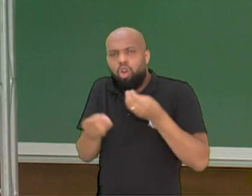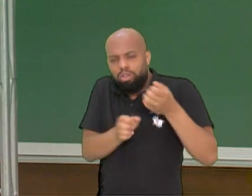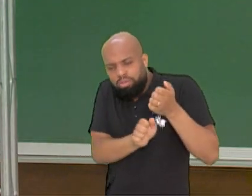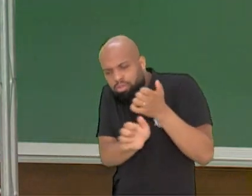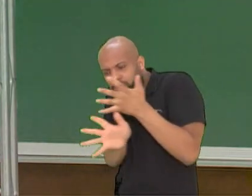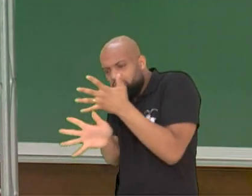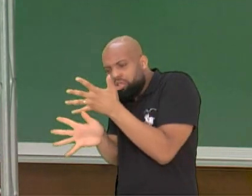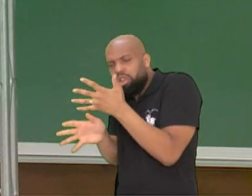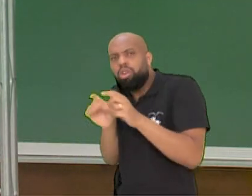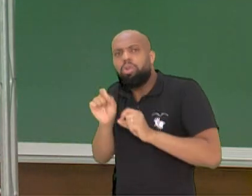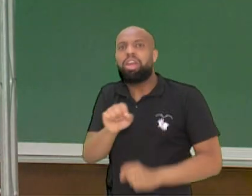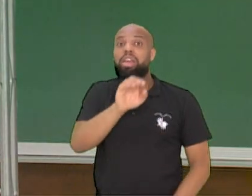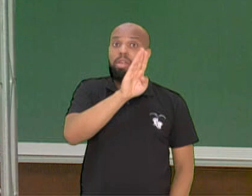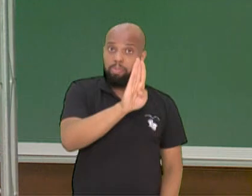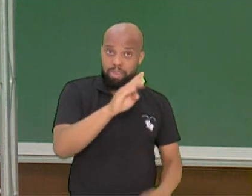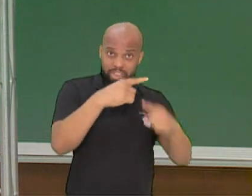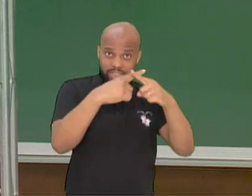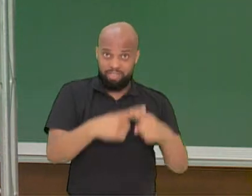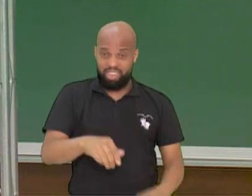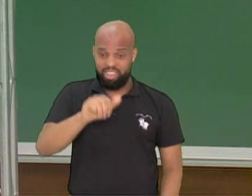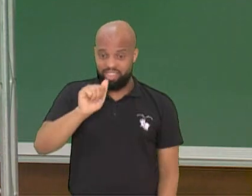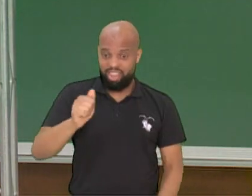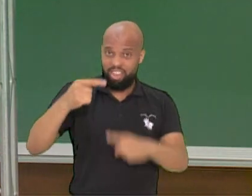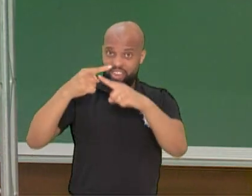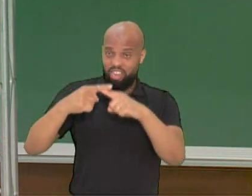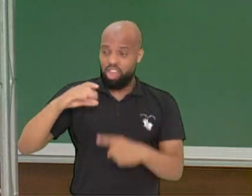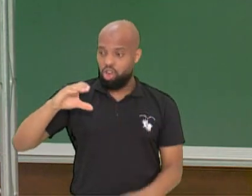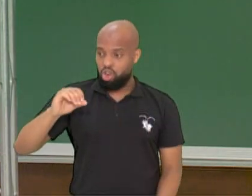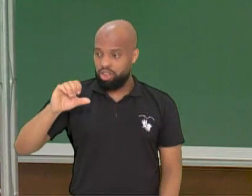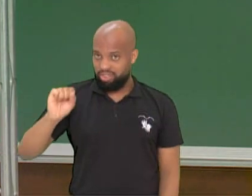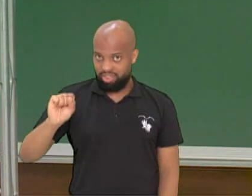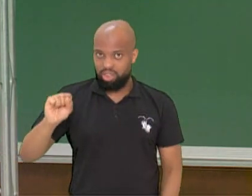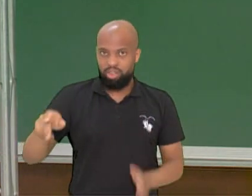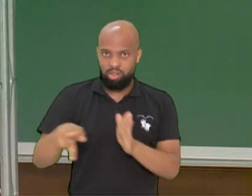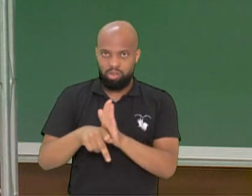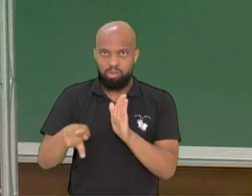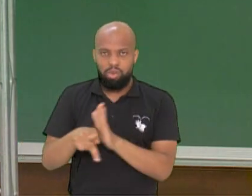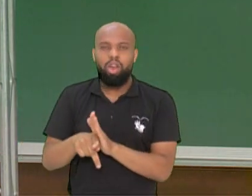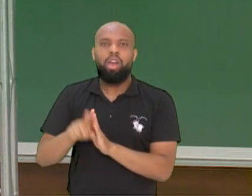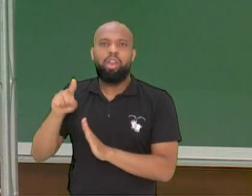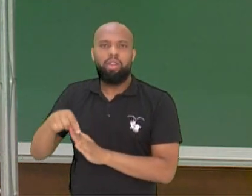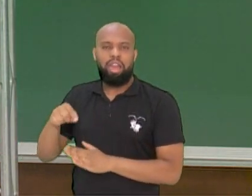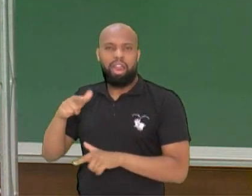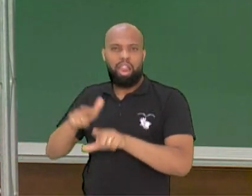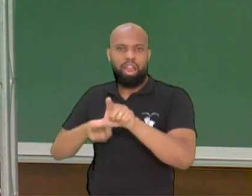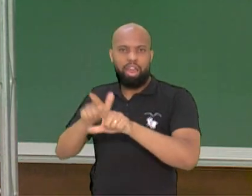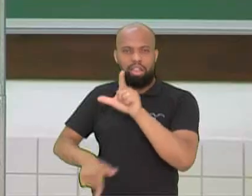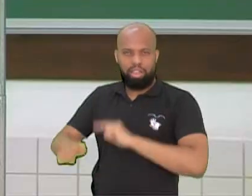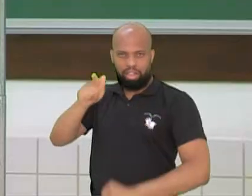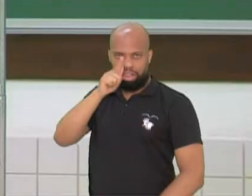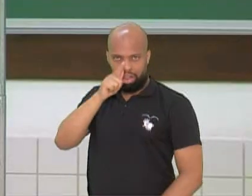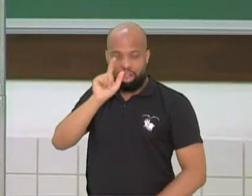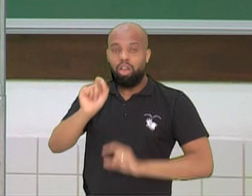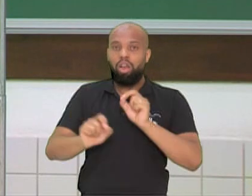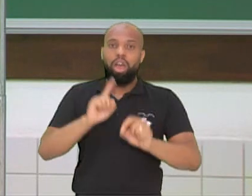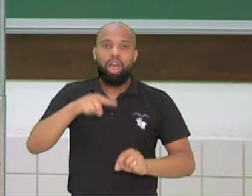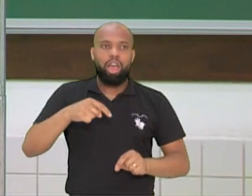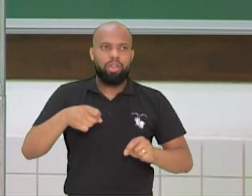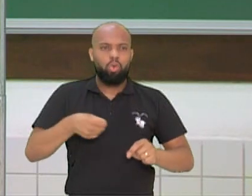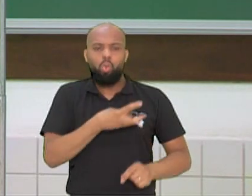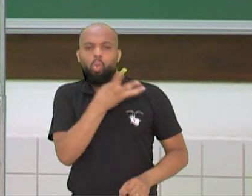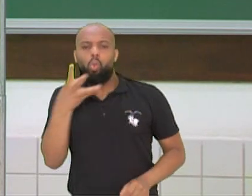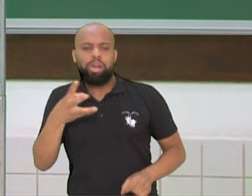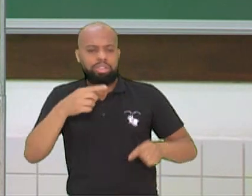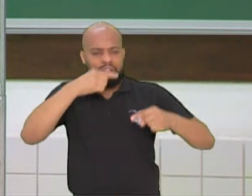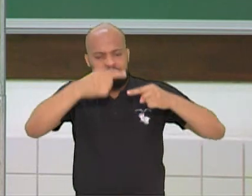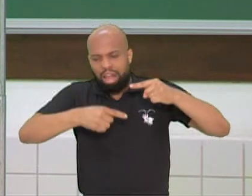então, que é B vezes A vezes cosseno de θ, basta aumentá-lo agora pelo número de espiras que ele vai atravessar, o número de